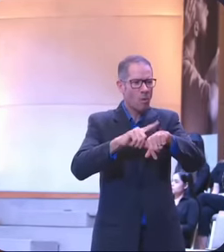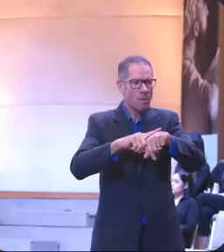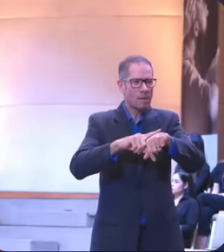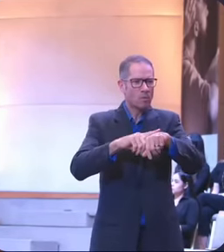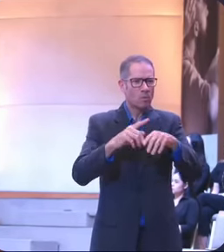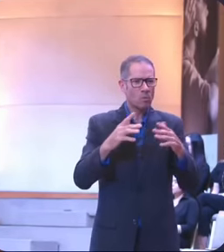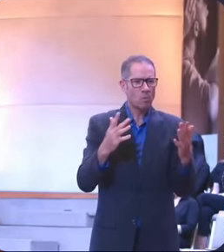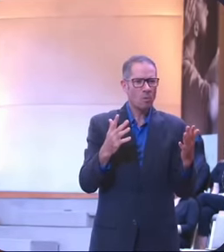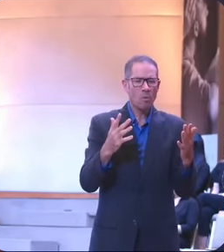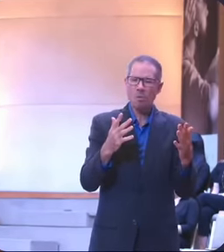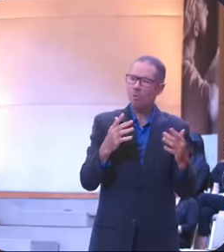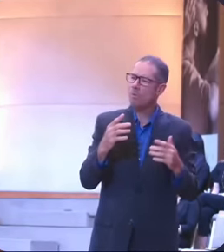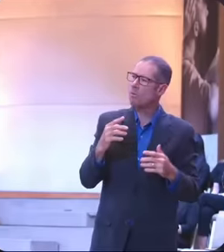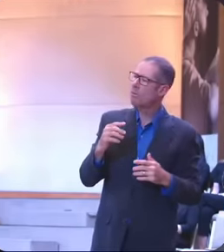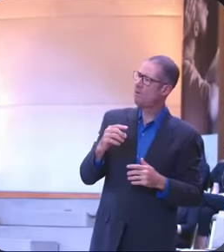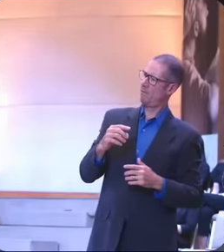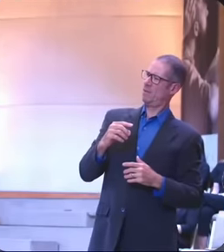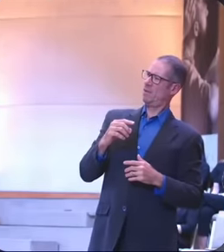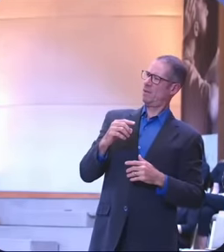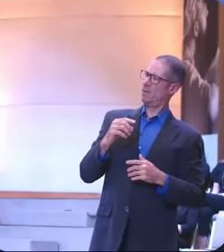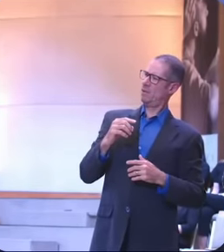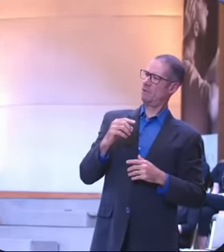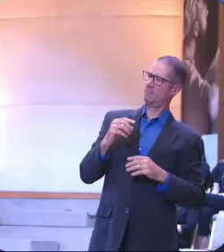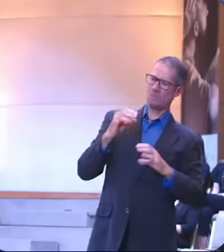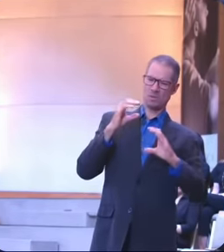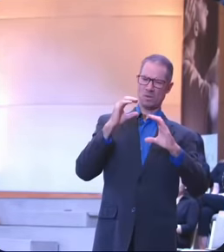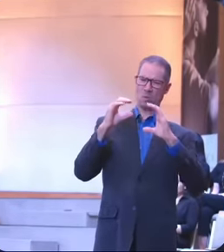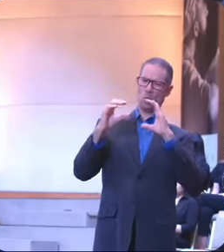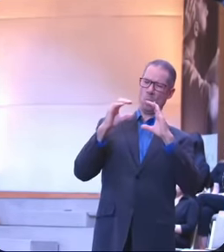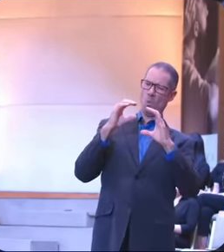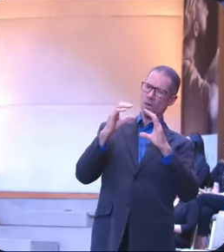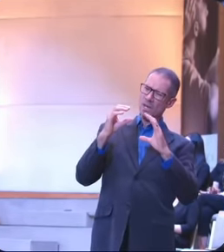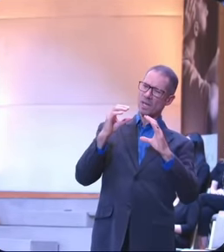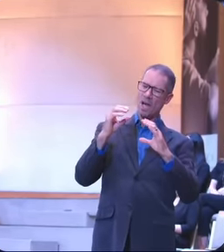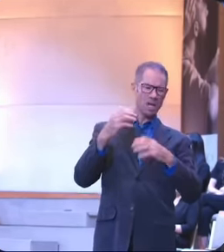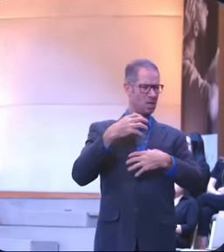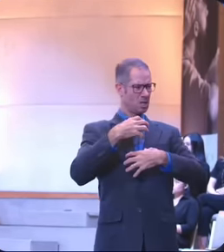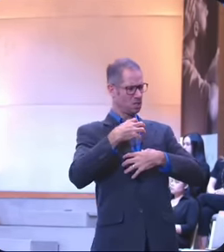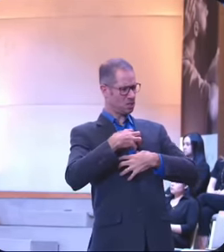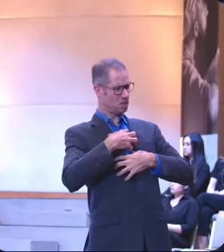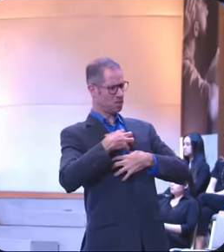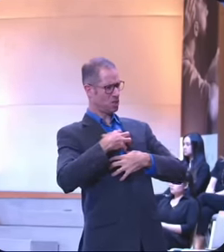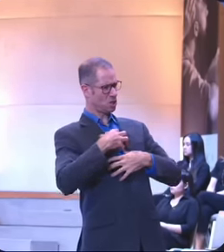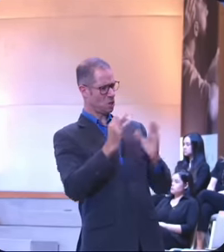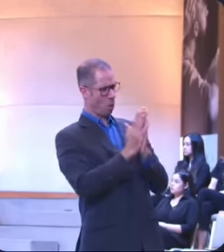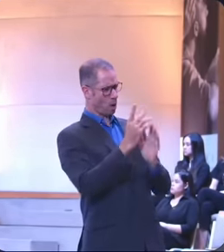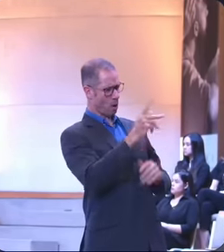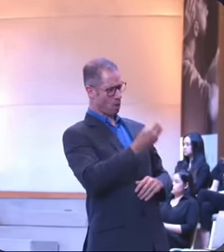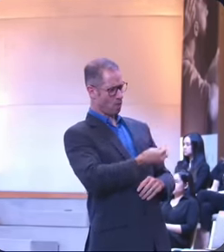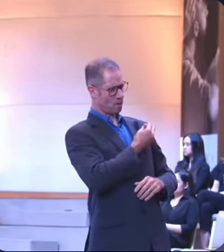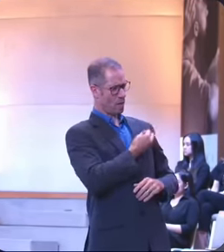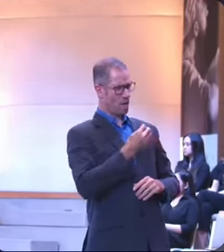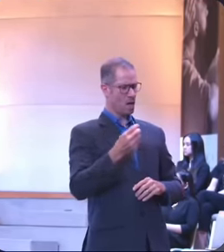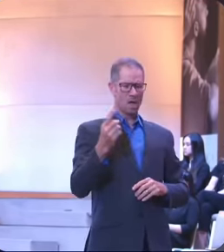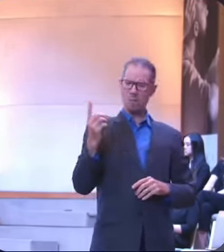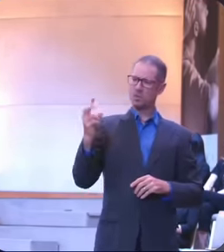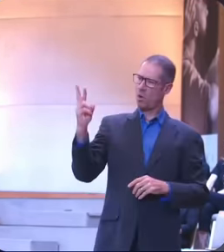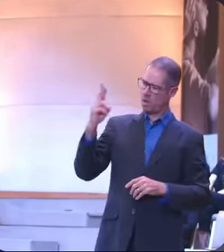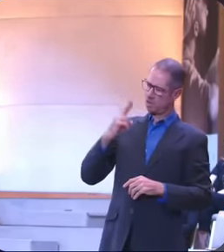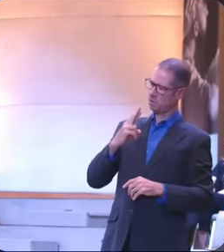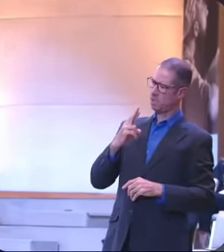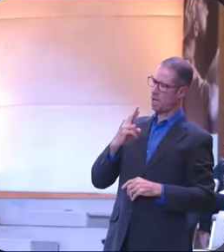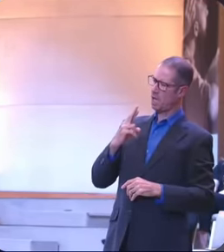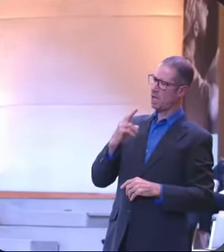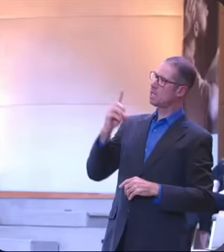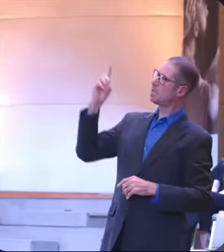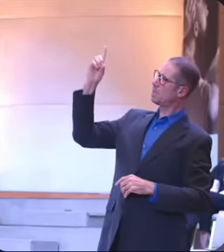hora, e você comunica: olha, senti desejo de orar por você, e aí alguém vai responder para você: